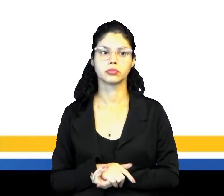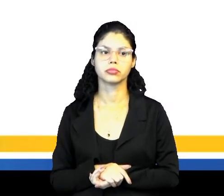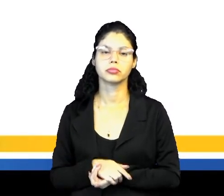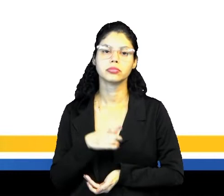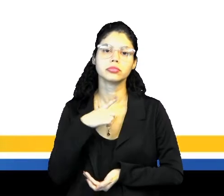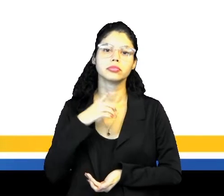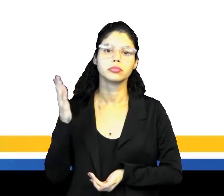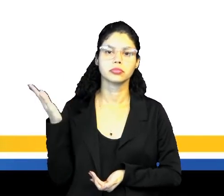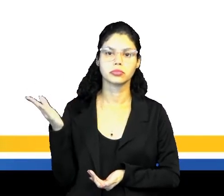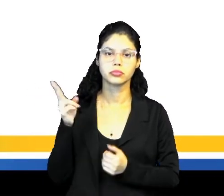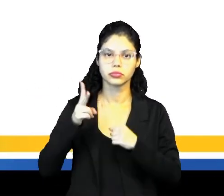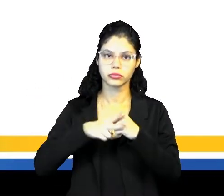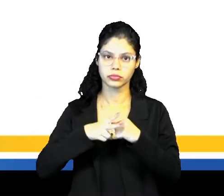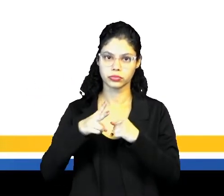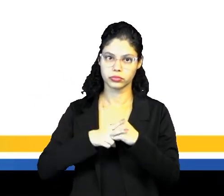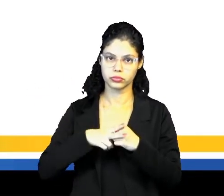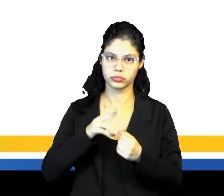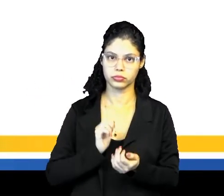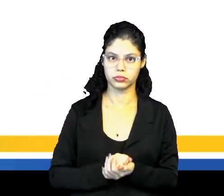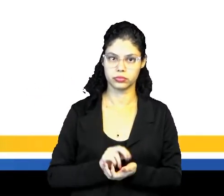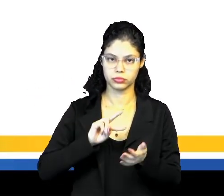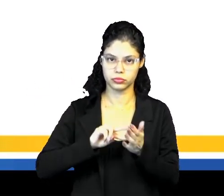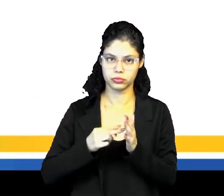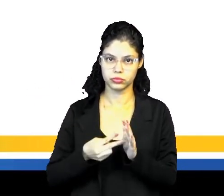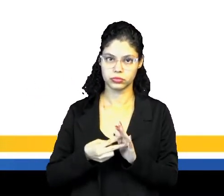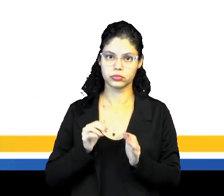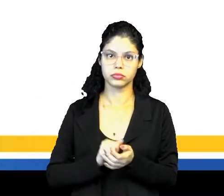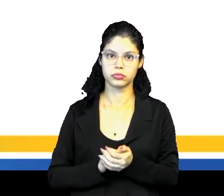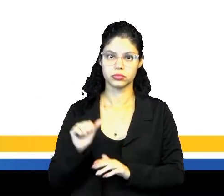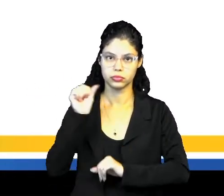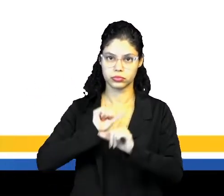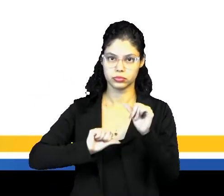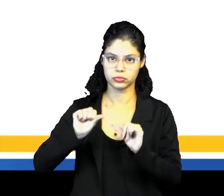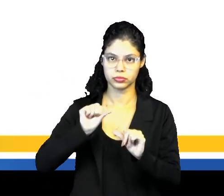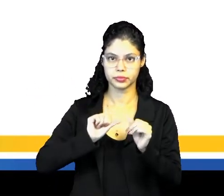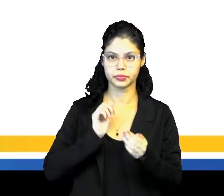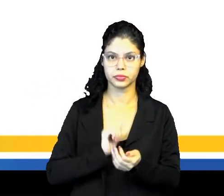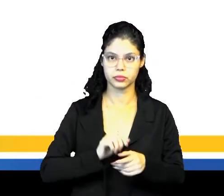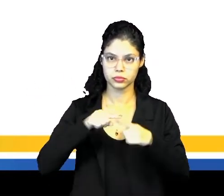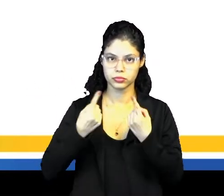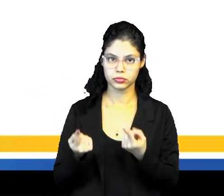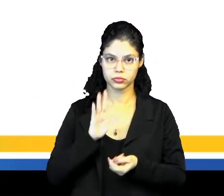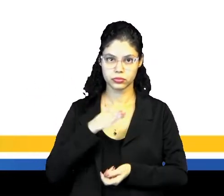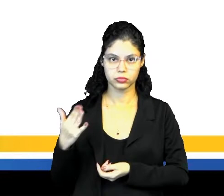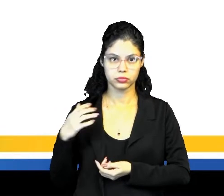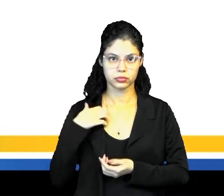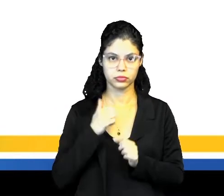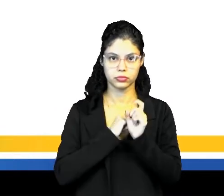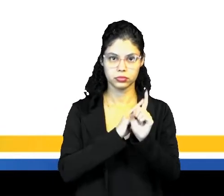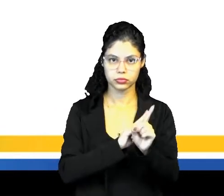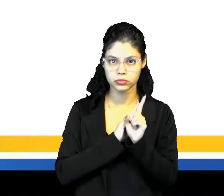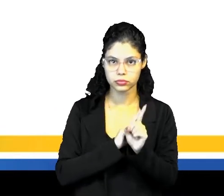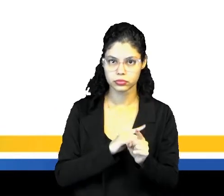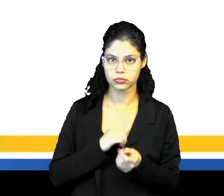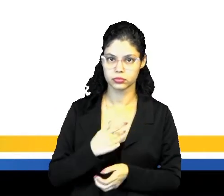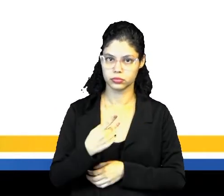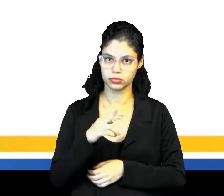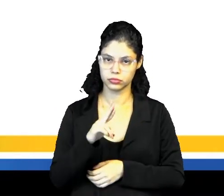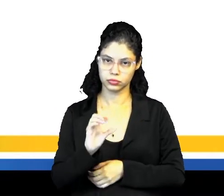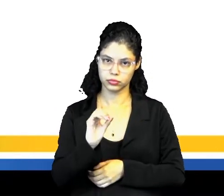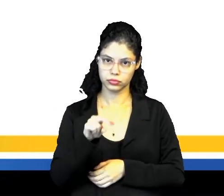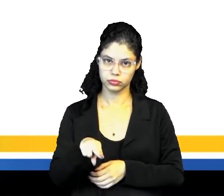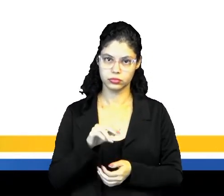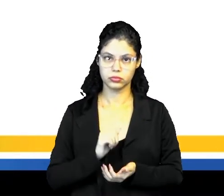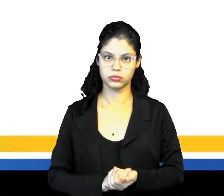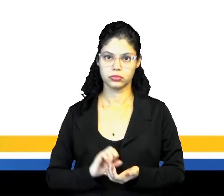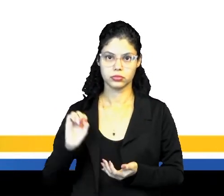Nós temos ali o verbo turn, significa virar, transformar, porém, quando é acompanhado da preposição